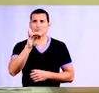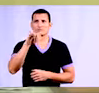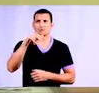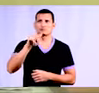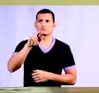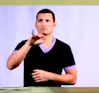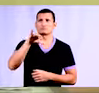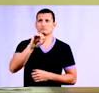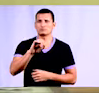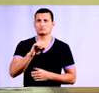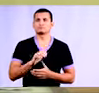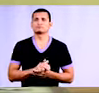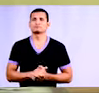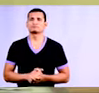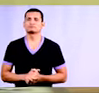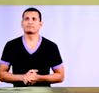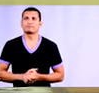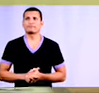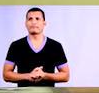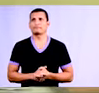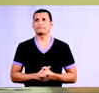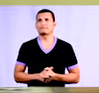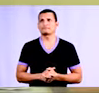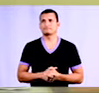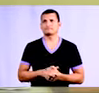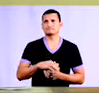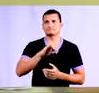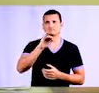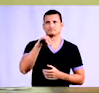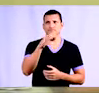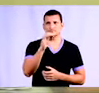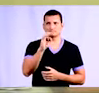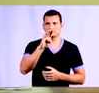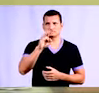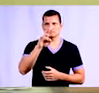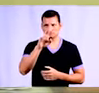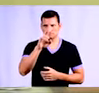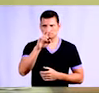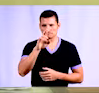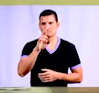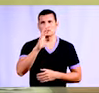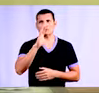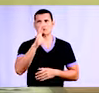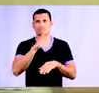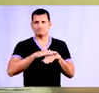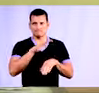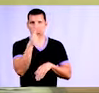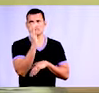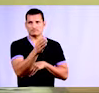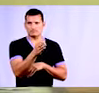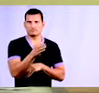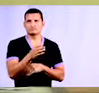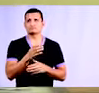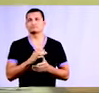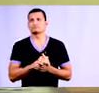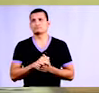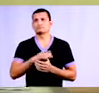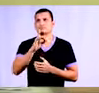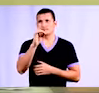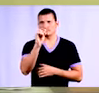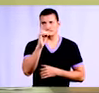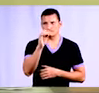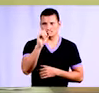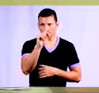E no caso, o Jober foi mais direto, falou sobre a formação, no caso, dados na forma